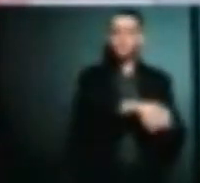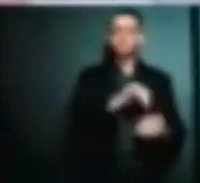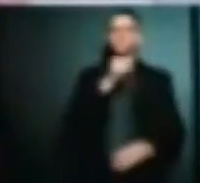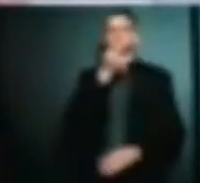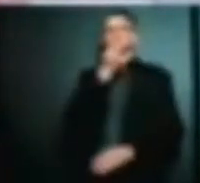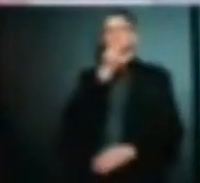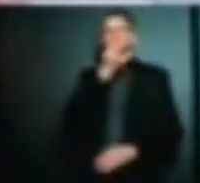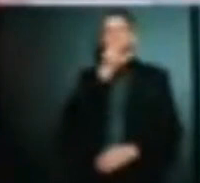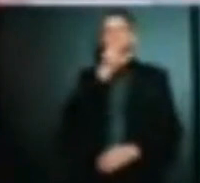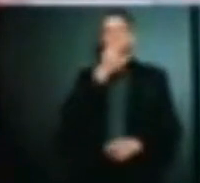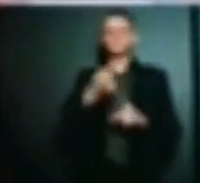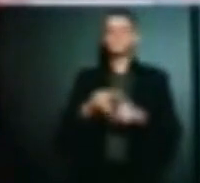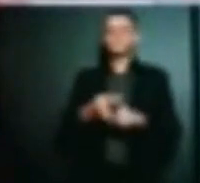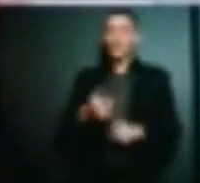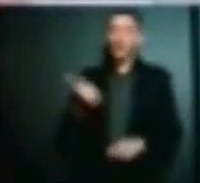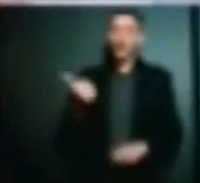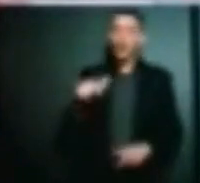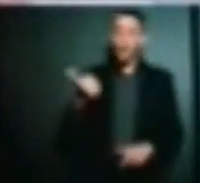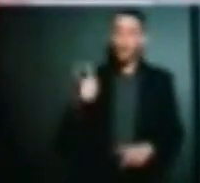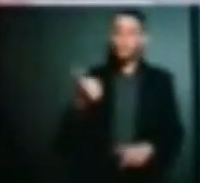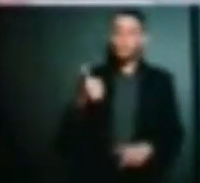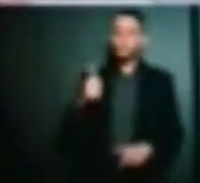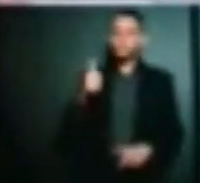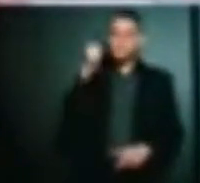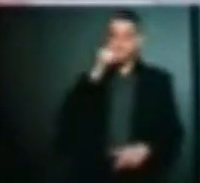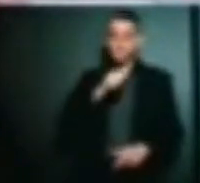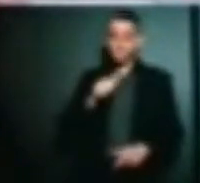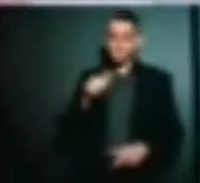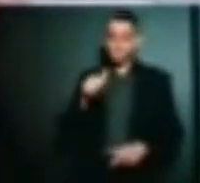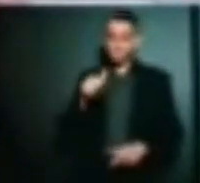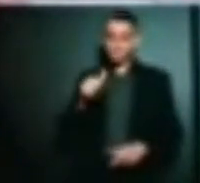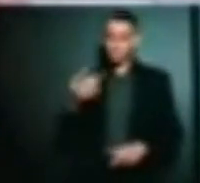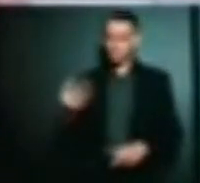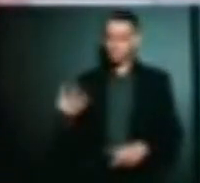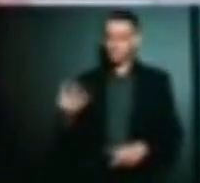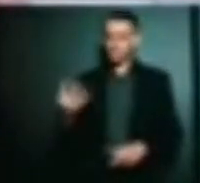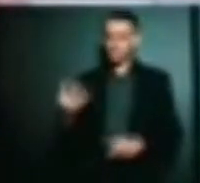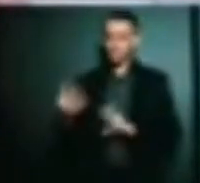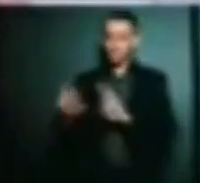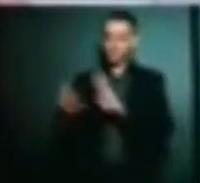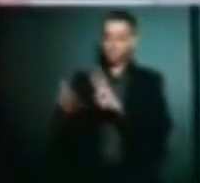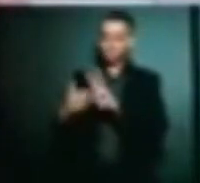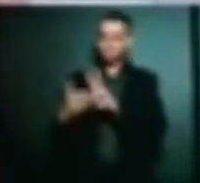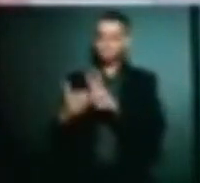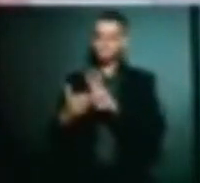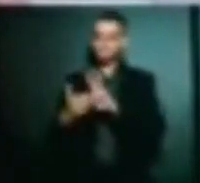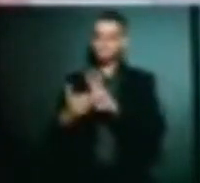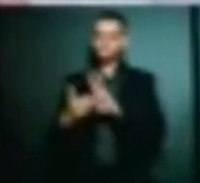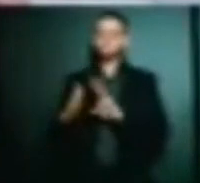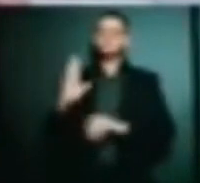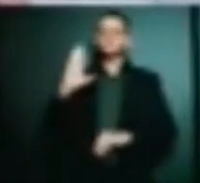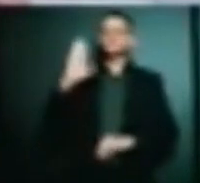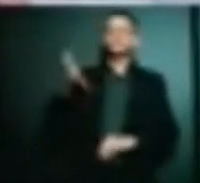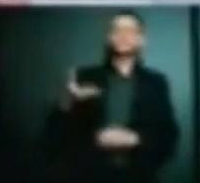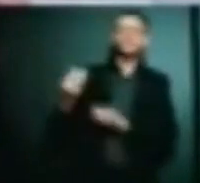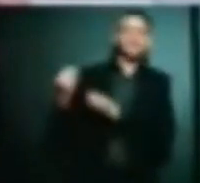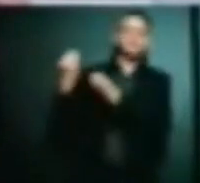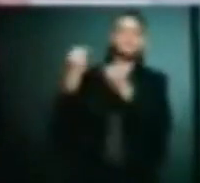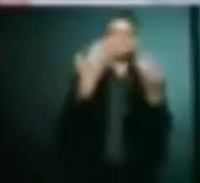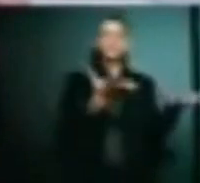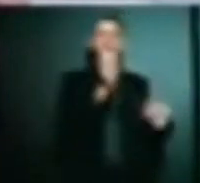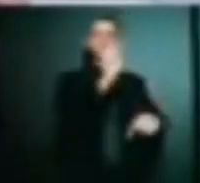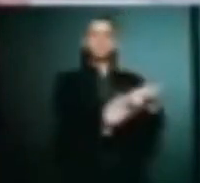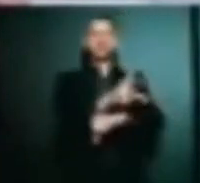tristeza. 11 mulheres, dentre elas 4 indígenas, tiveram que ceder as suas vagas